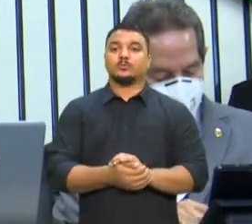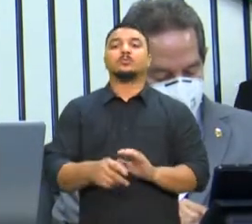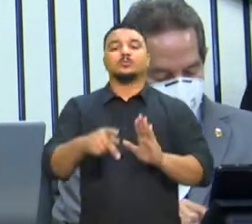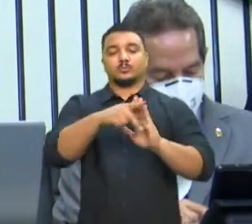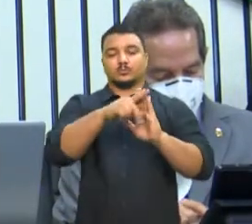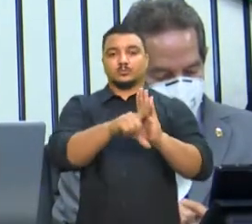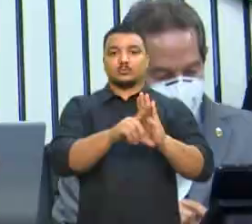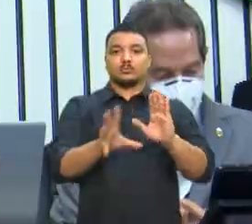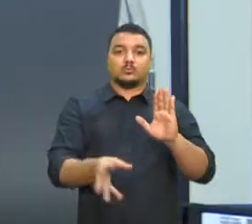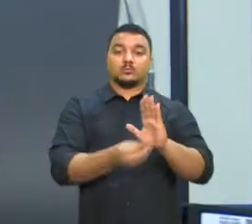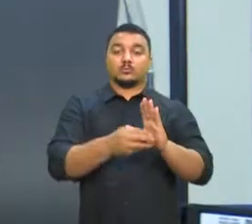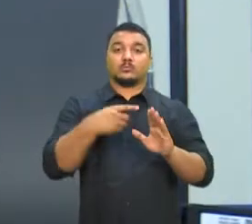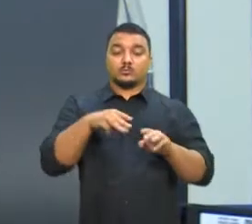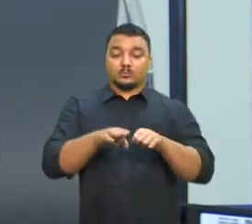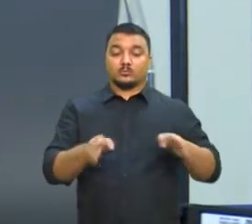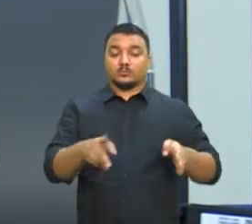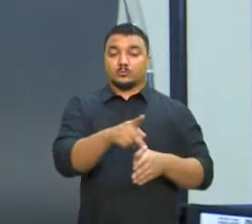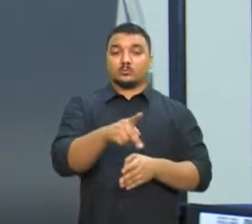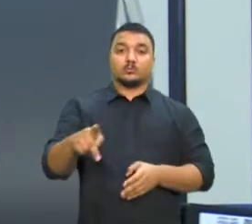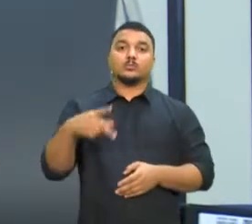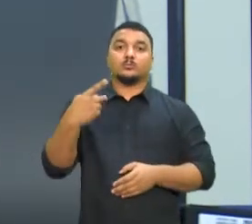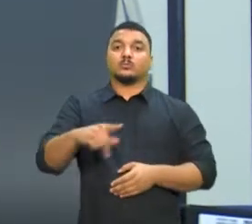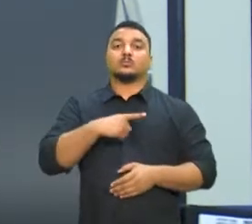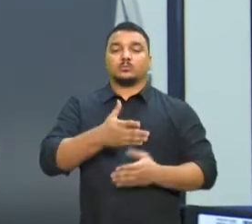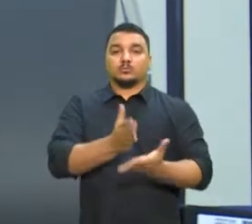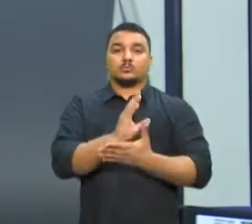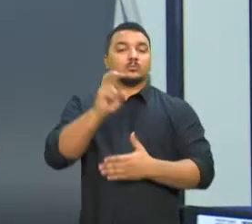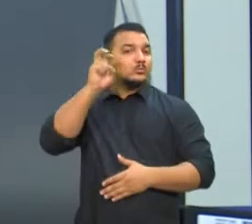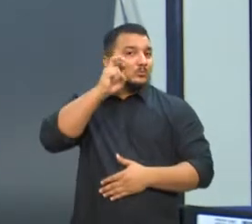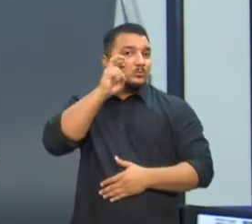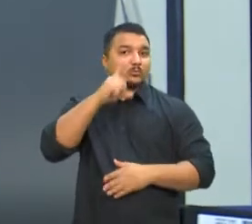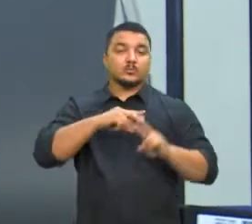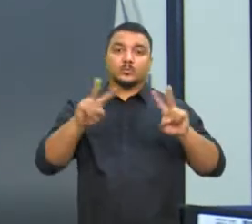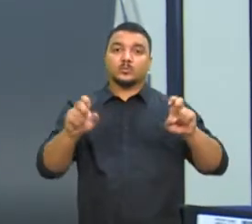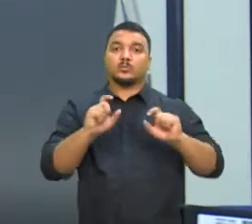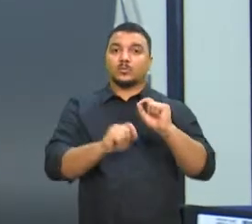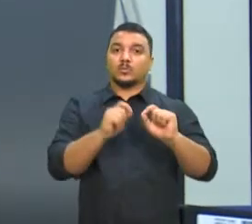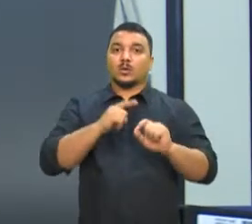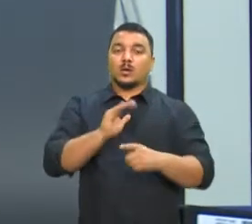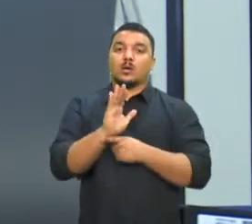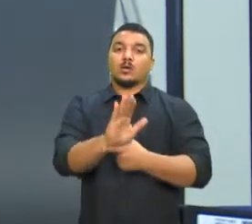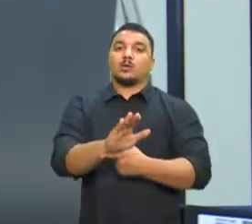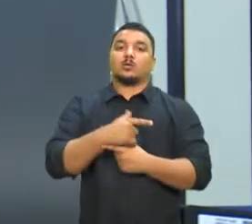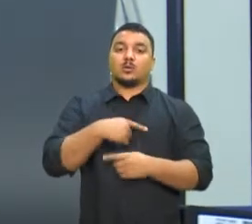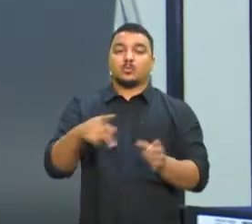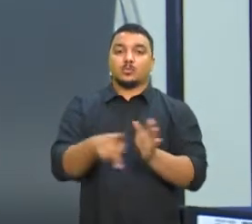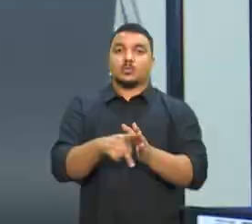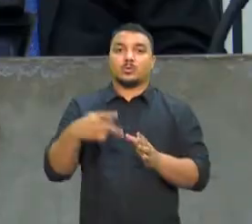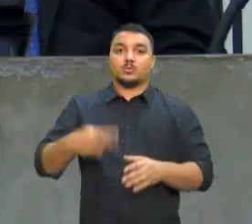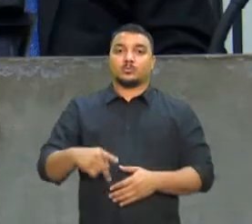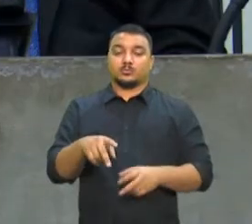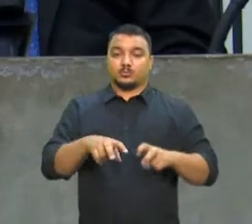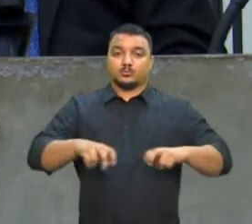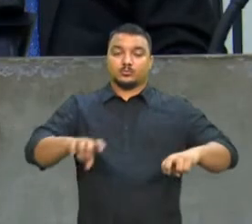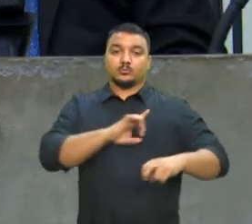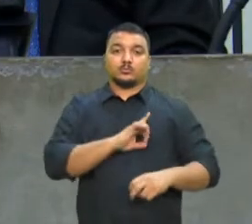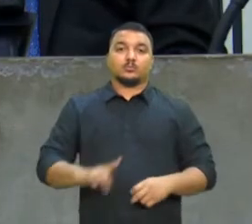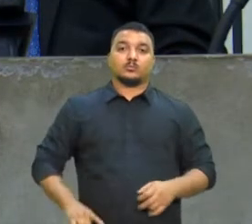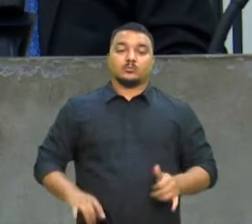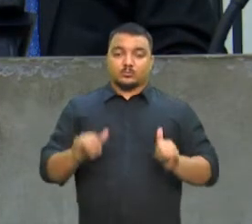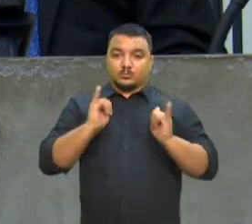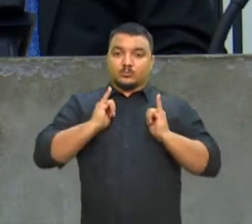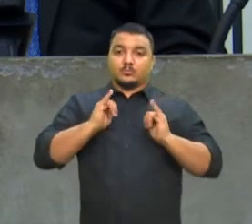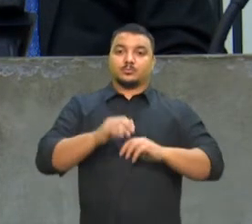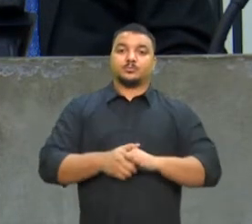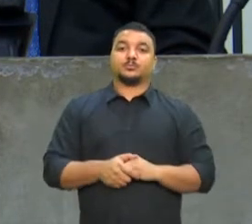mesa diretora da Casa, aprovado nesta quinta-feira, trata da contribuição previdenciária parlamentar. O projeto